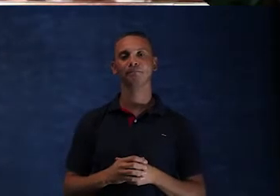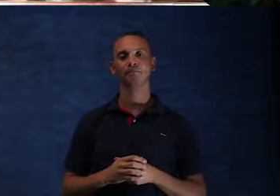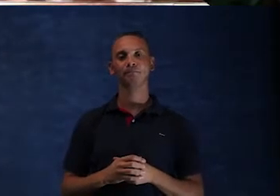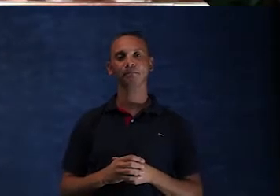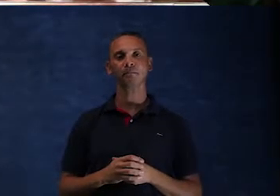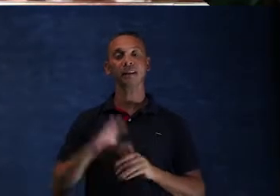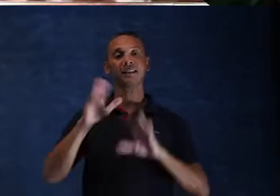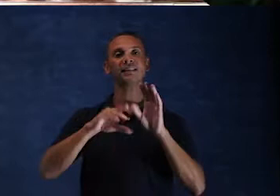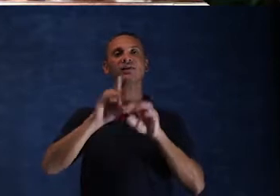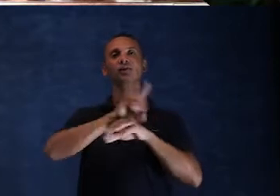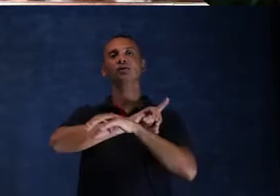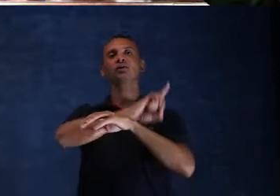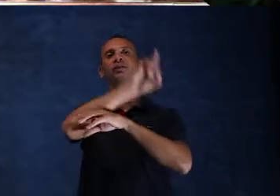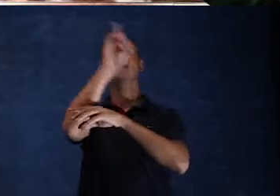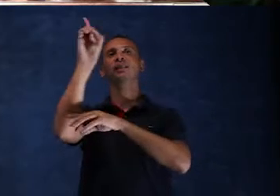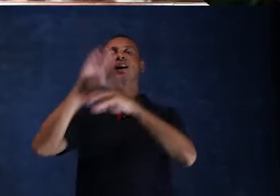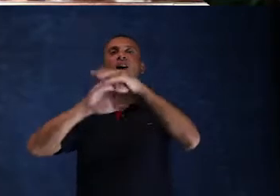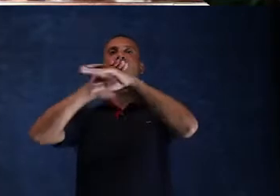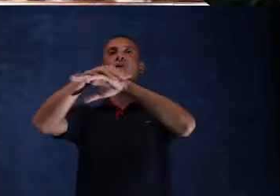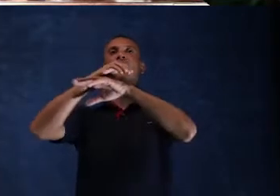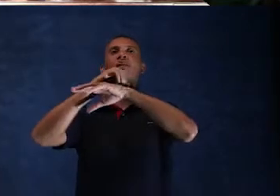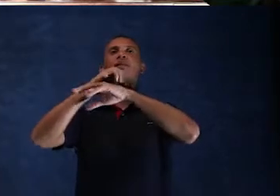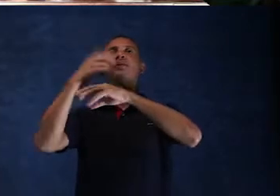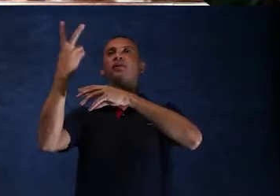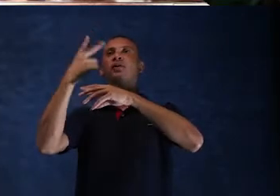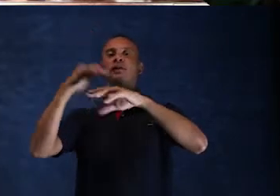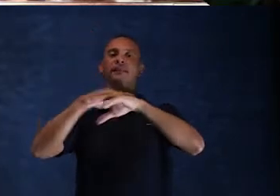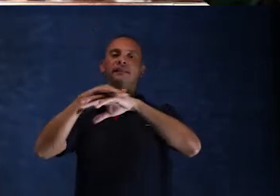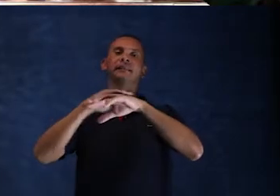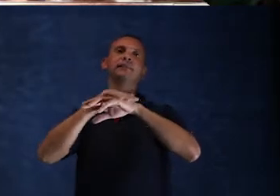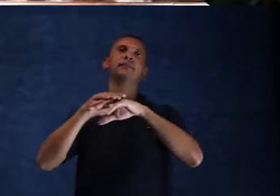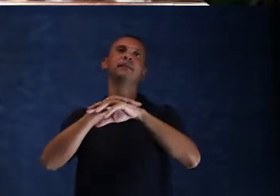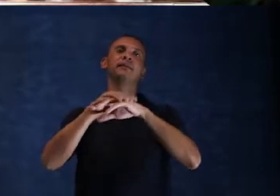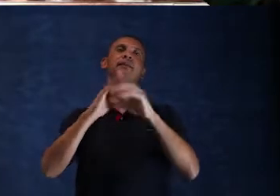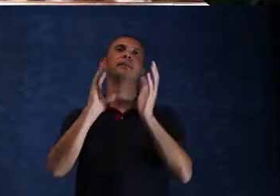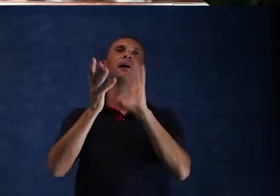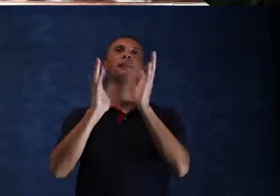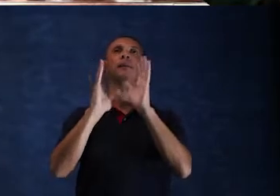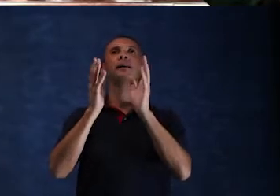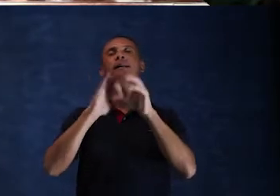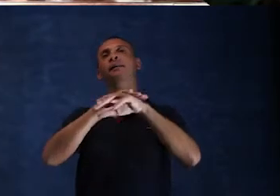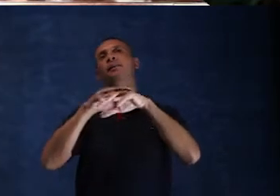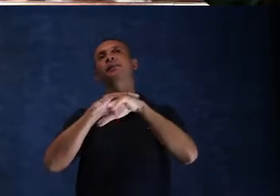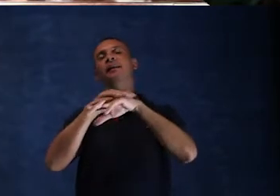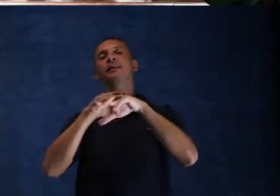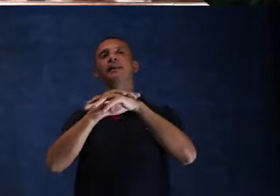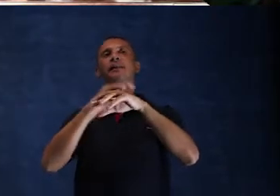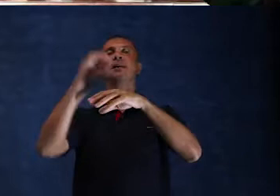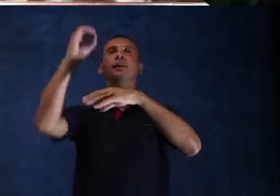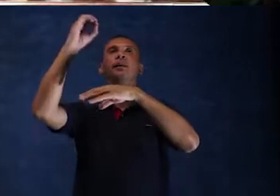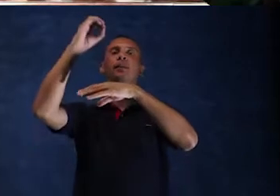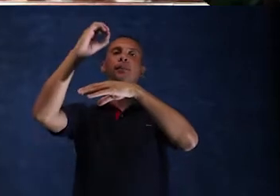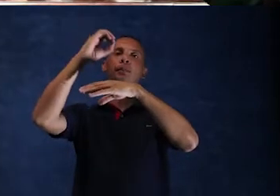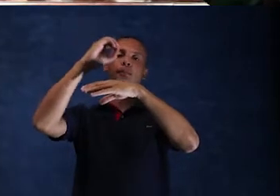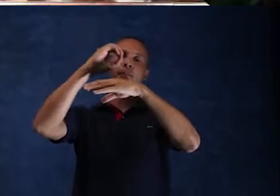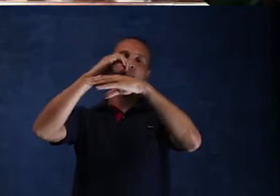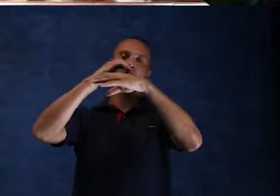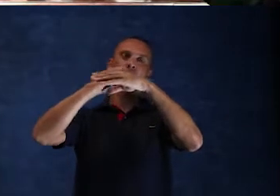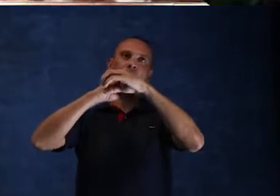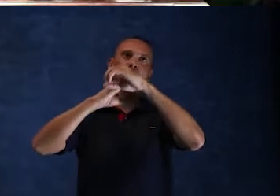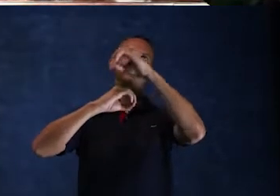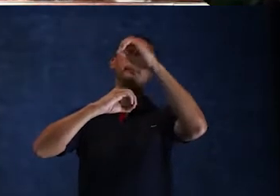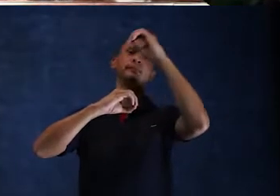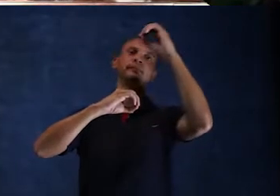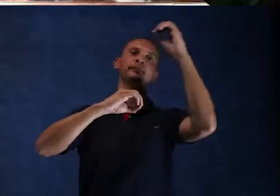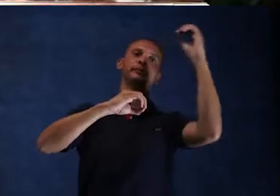dia amanhecendo, a gente conversando. Isso mesmo. Que a Lisle me convida a pensar, eu gosto muito de pensar. Não é assim?